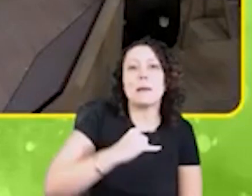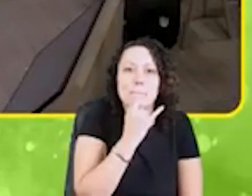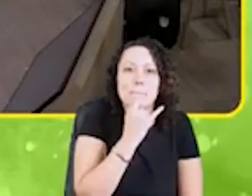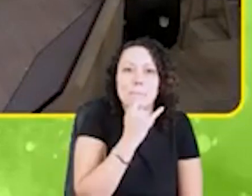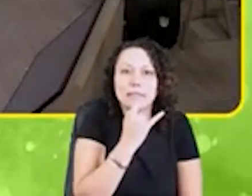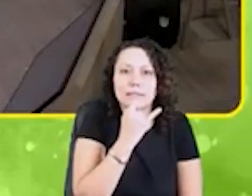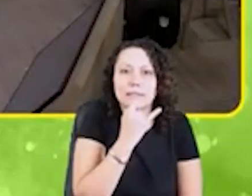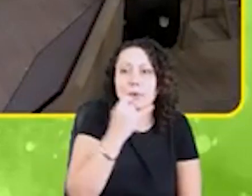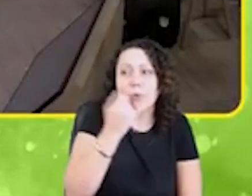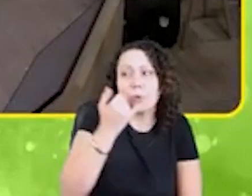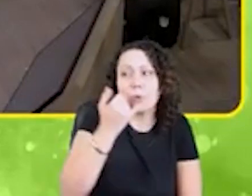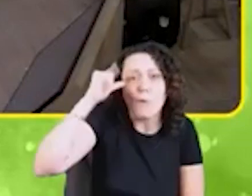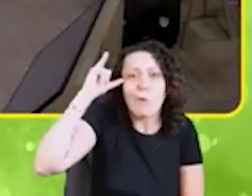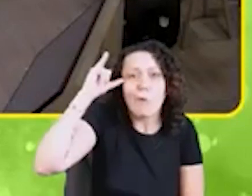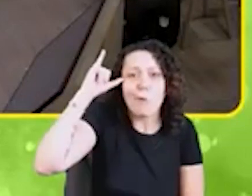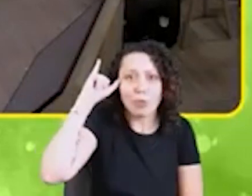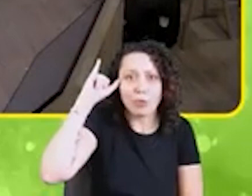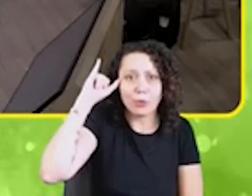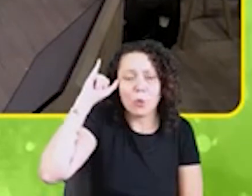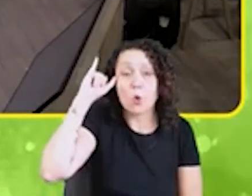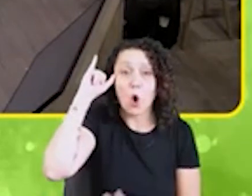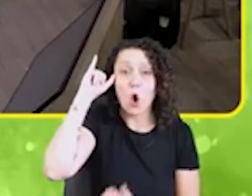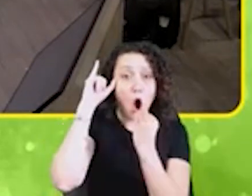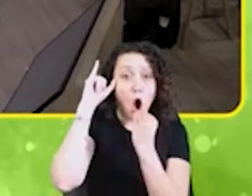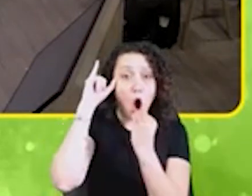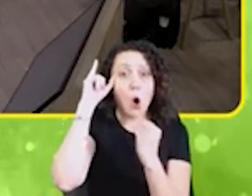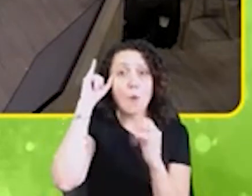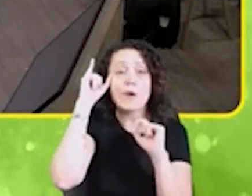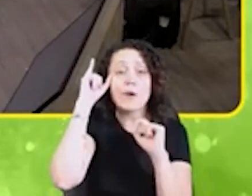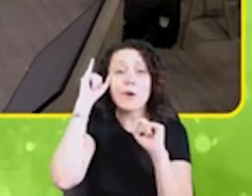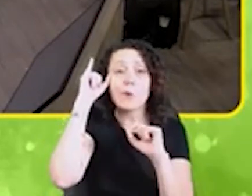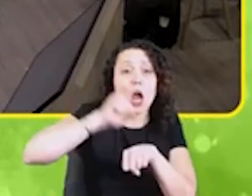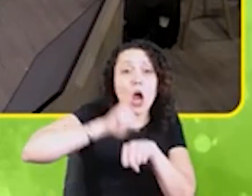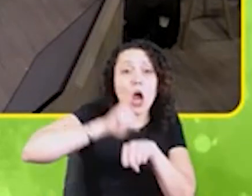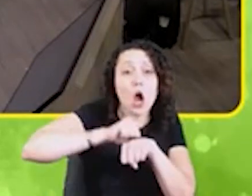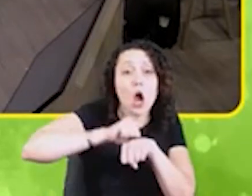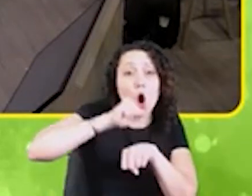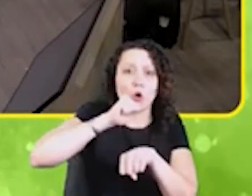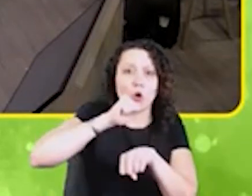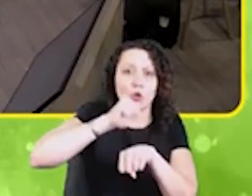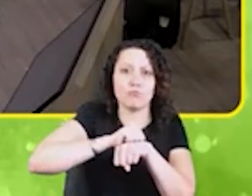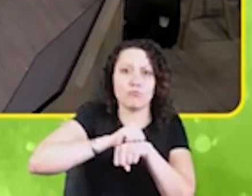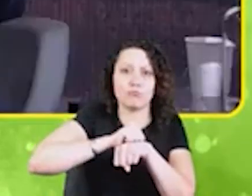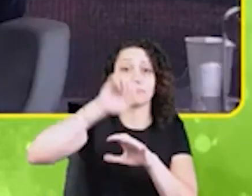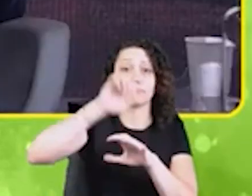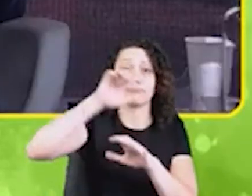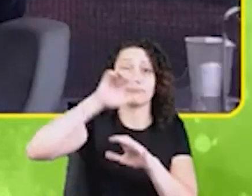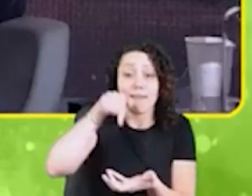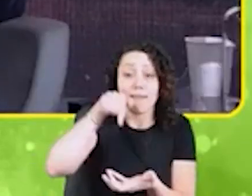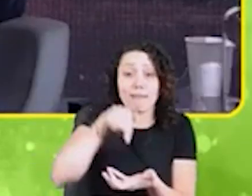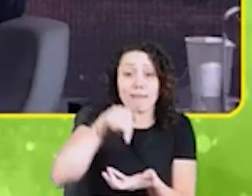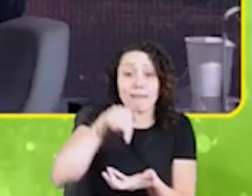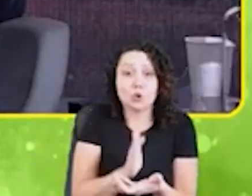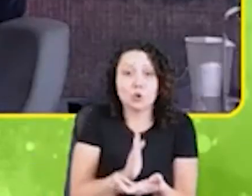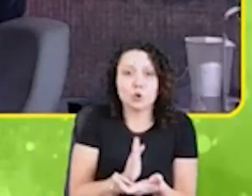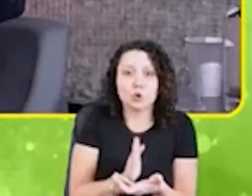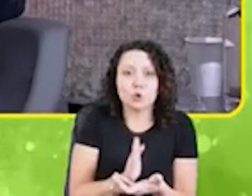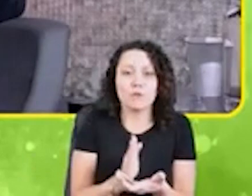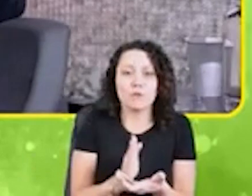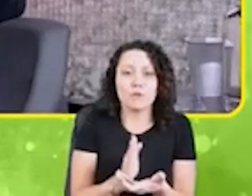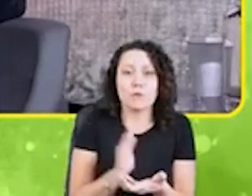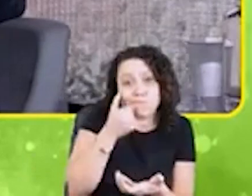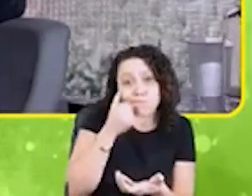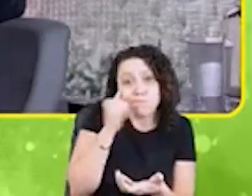exemplo enquanto o gado a pecuária brasileira extensiva enquanto ele come o capim cresce o capim cresce sequestra carbono